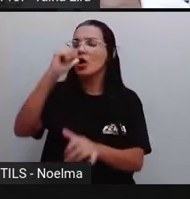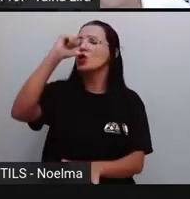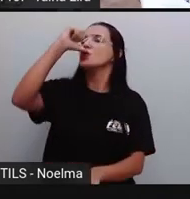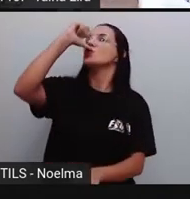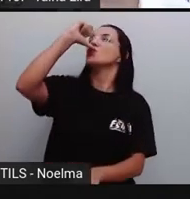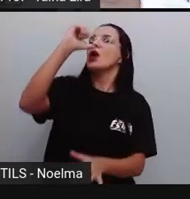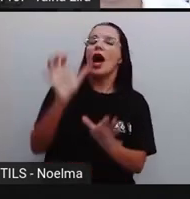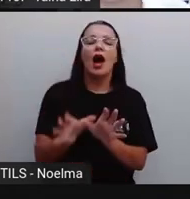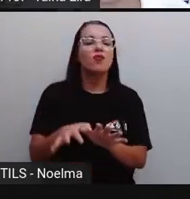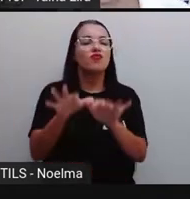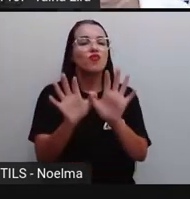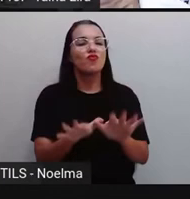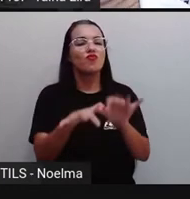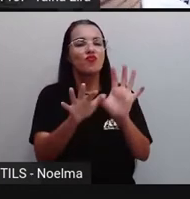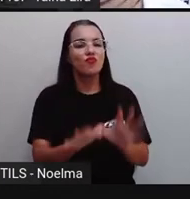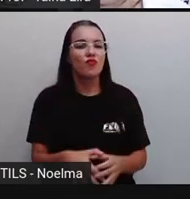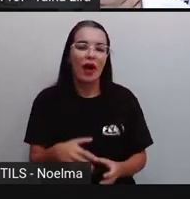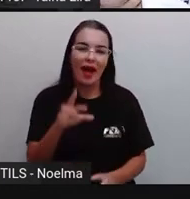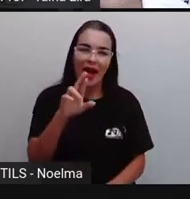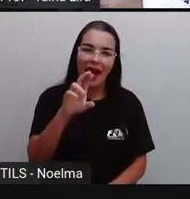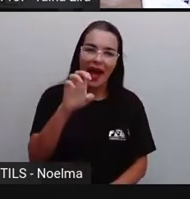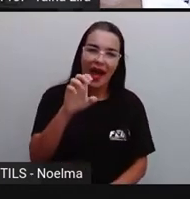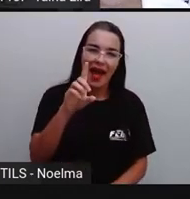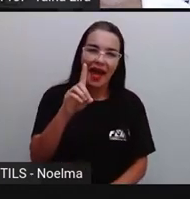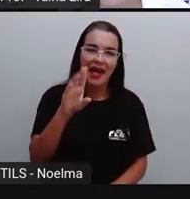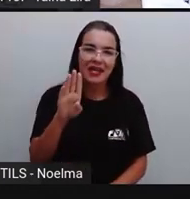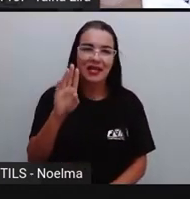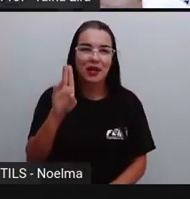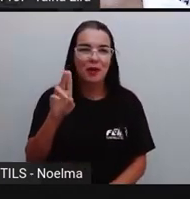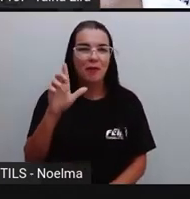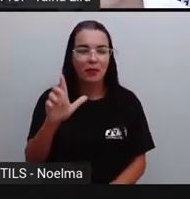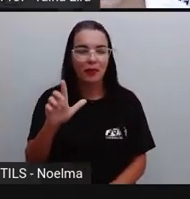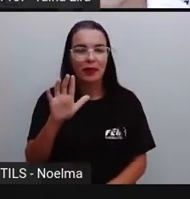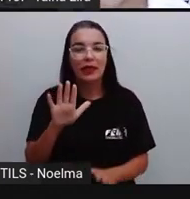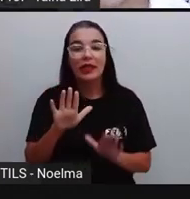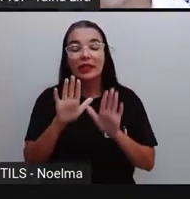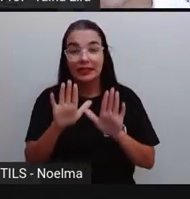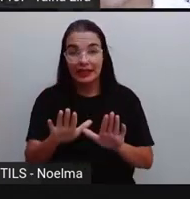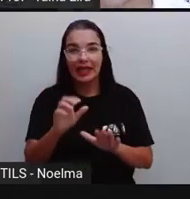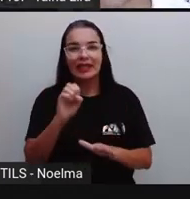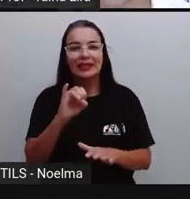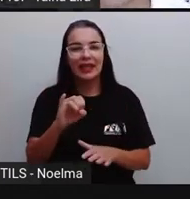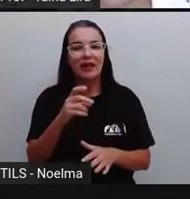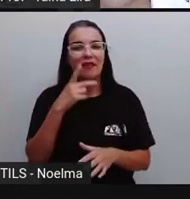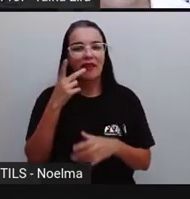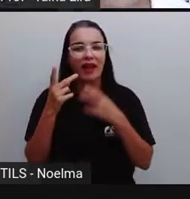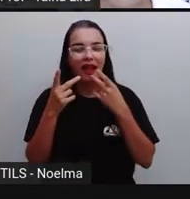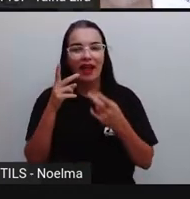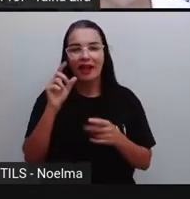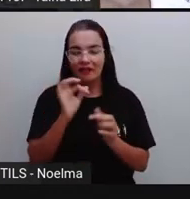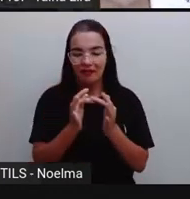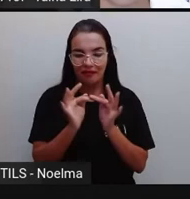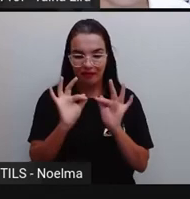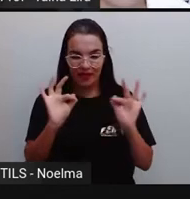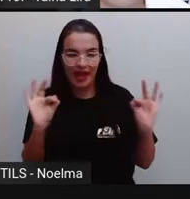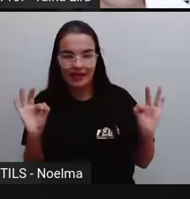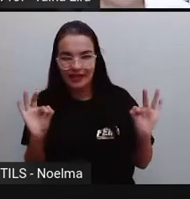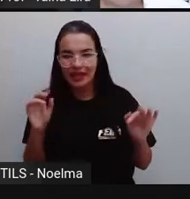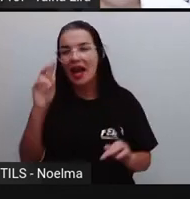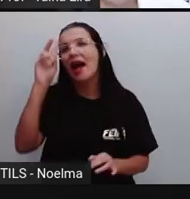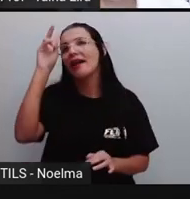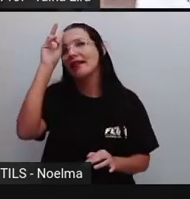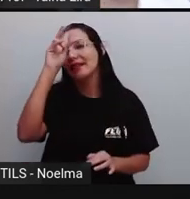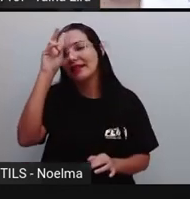são alguns, né? São palavras, são frases que, quando a gente fala, a gente lembra da empresa, o slogan